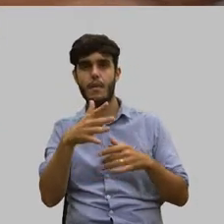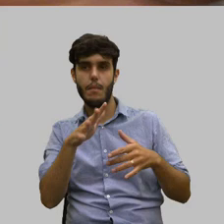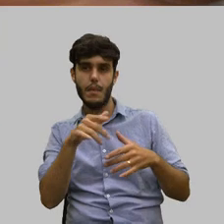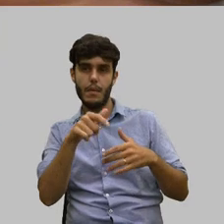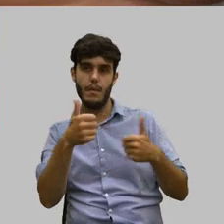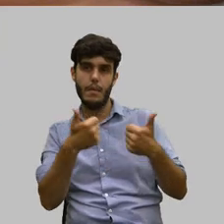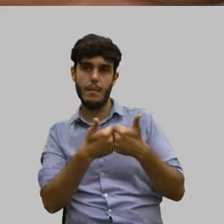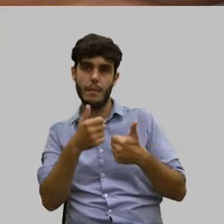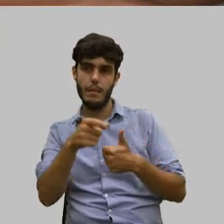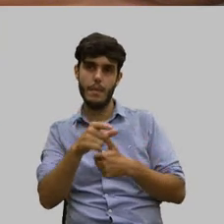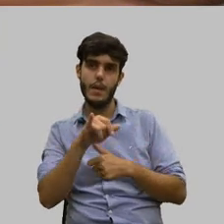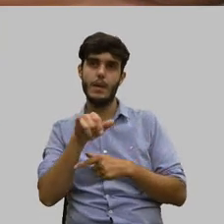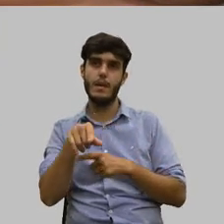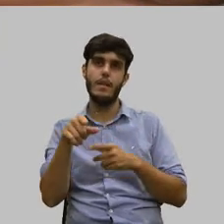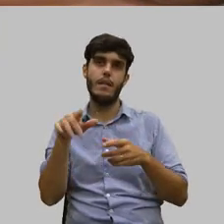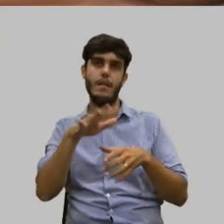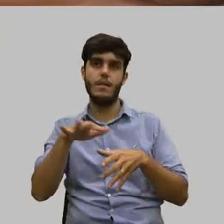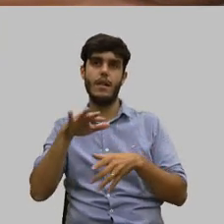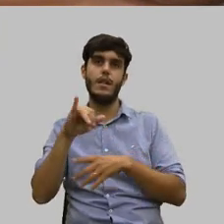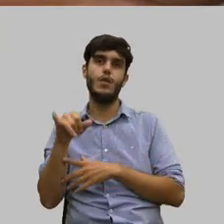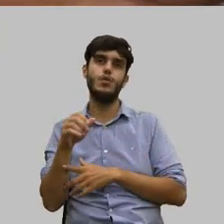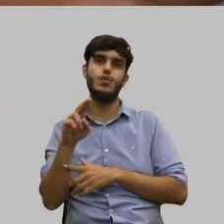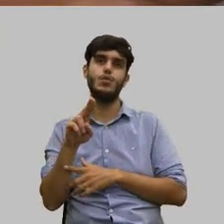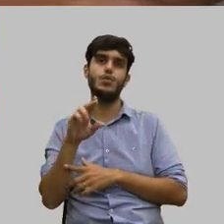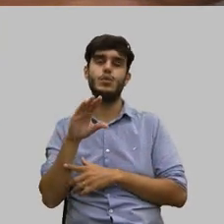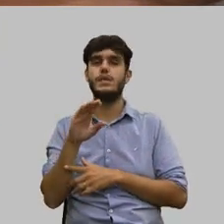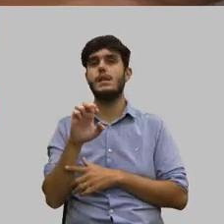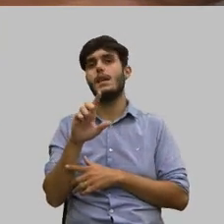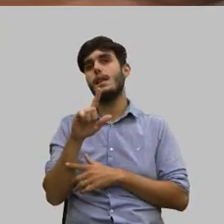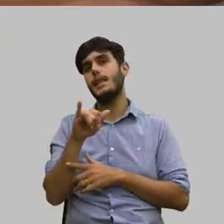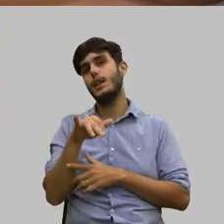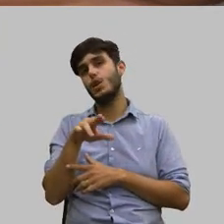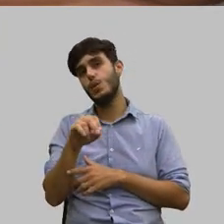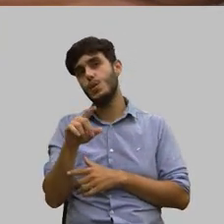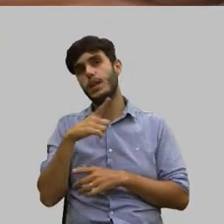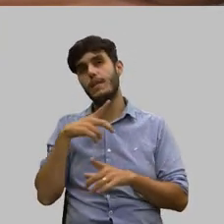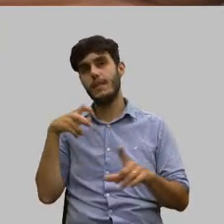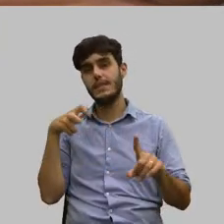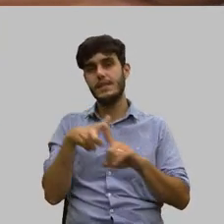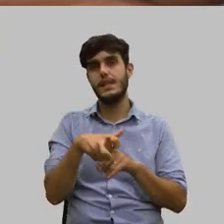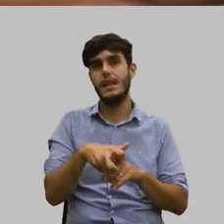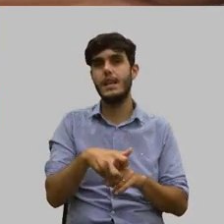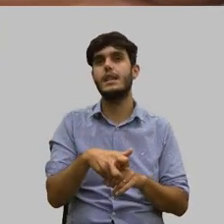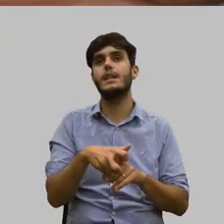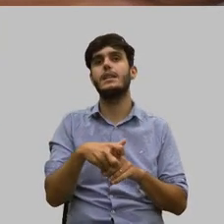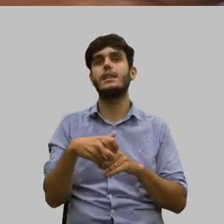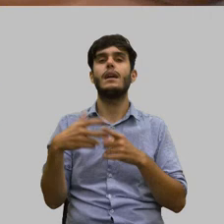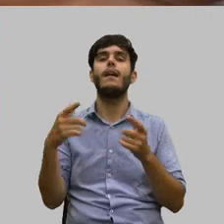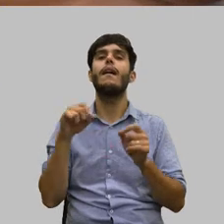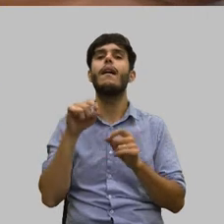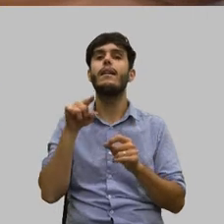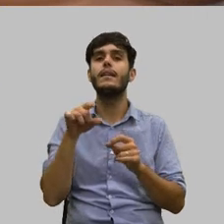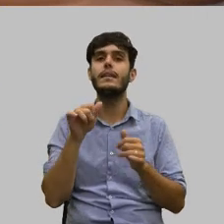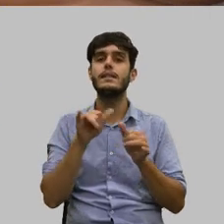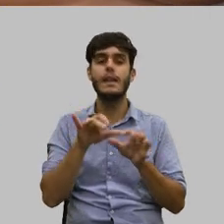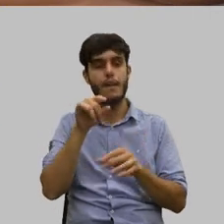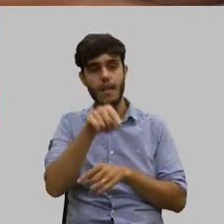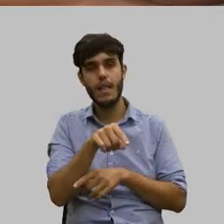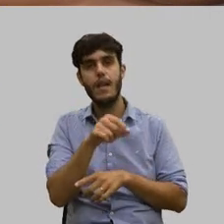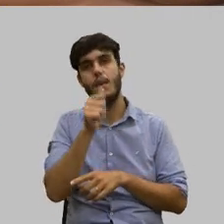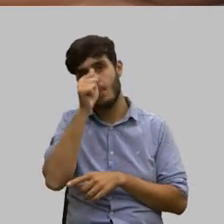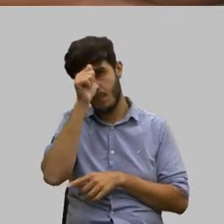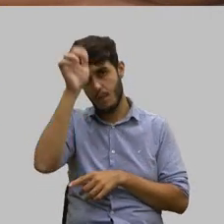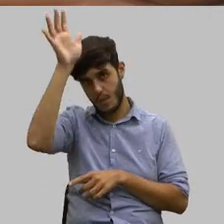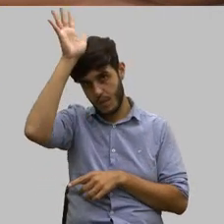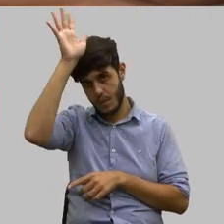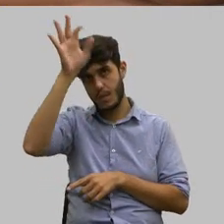distrito de joceline com cheque ali e mais uma vez quem estava lá passou correr salvar